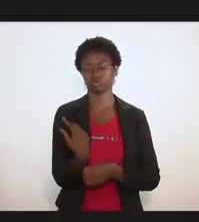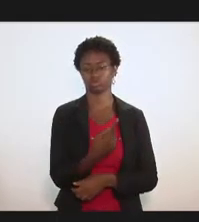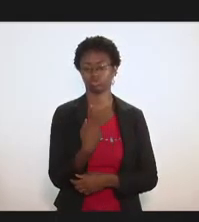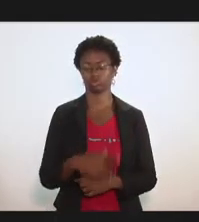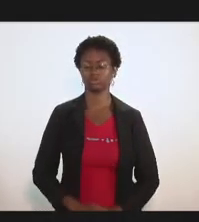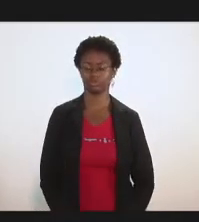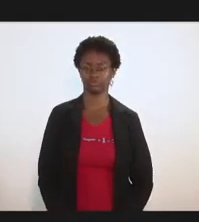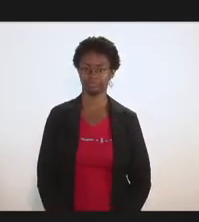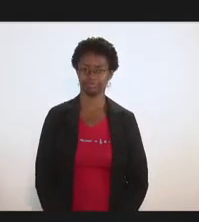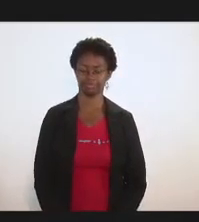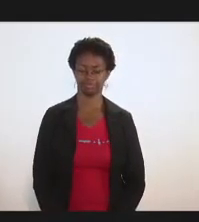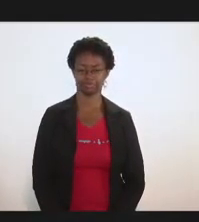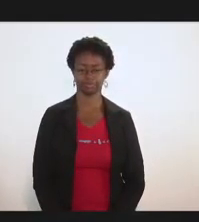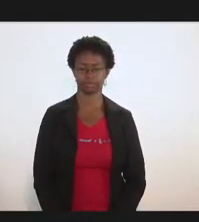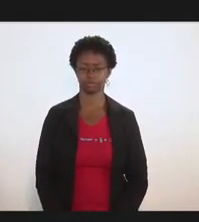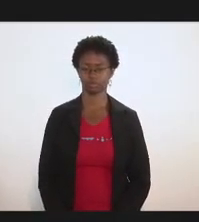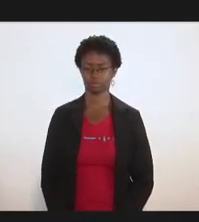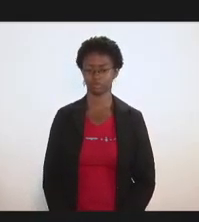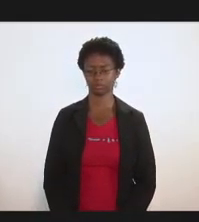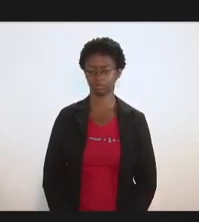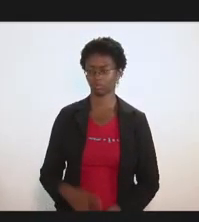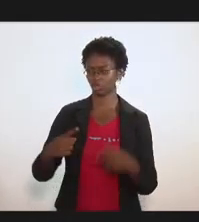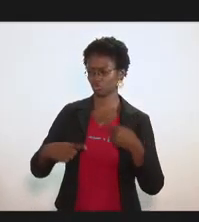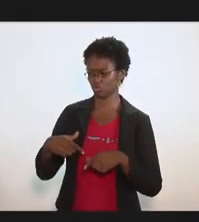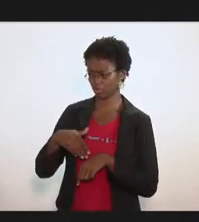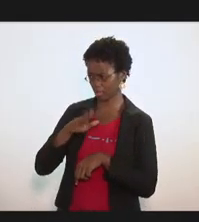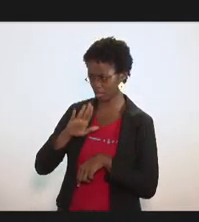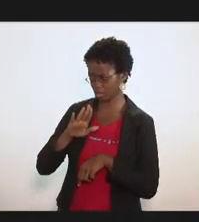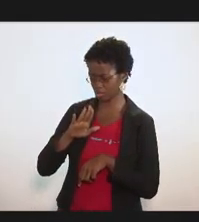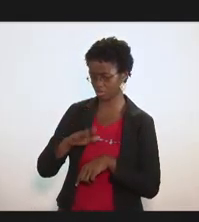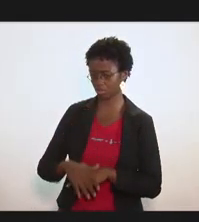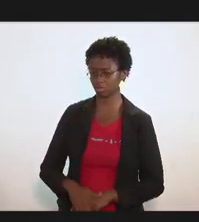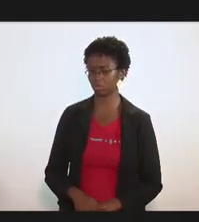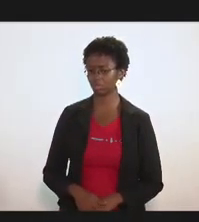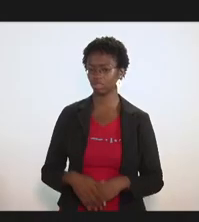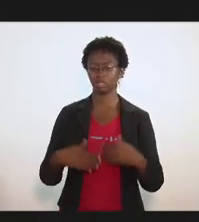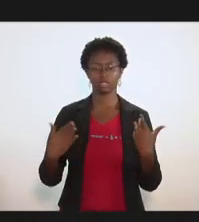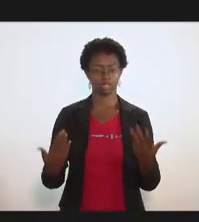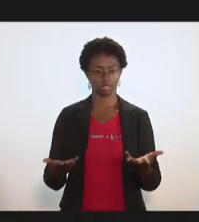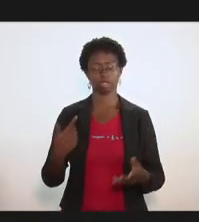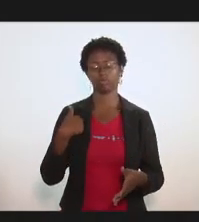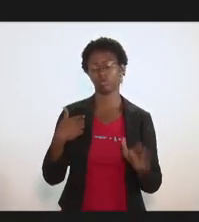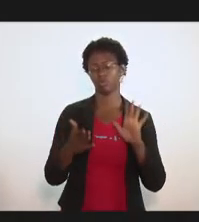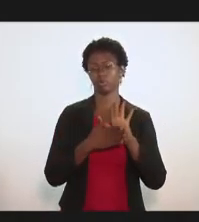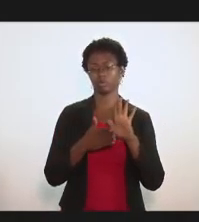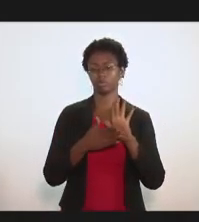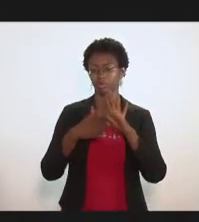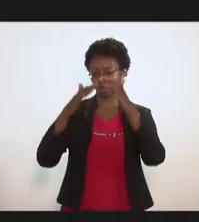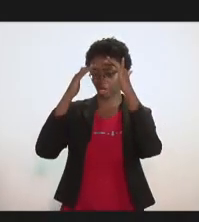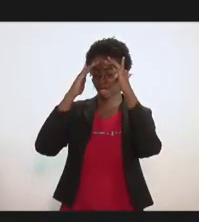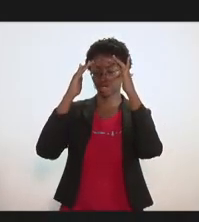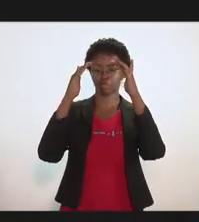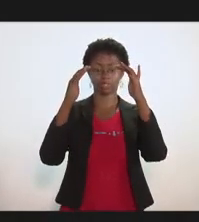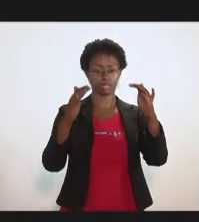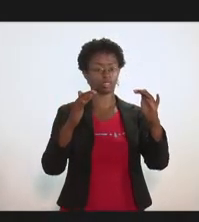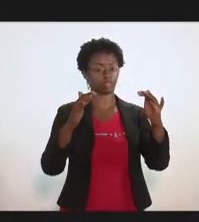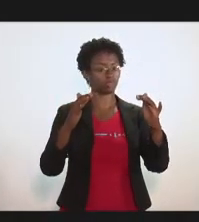Vossa Excelência, presidente Márcio Pacheco, baixar em diligência. Só para trazer esses elementos que são importantes, porque eles